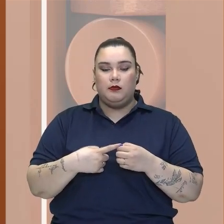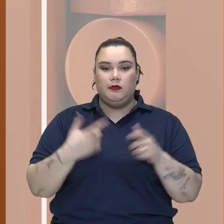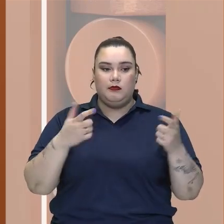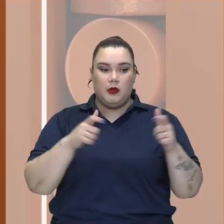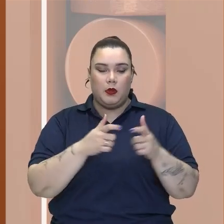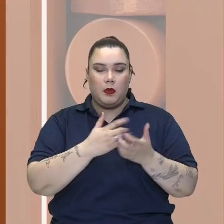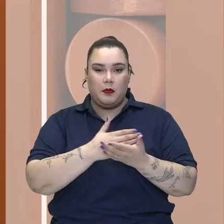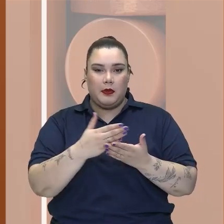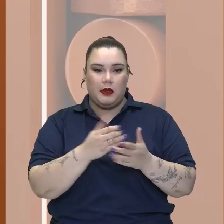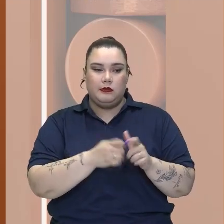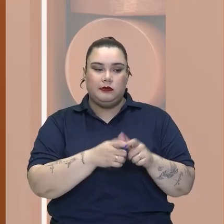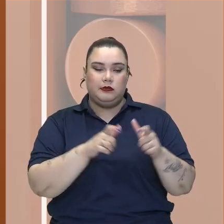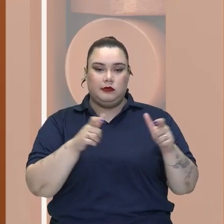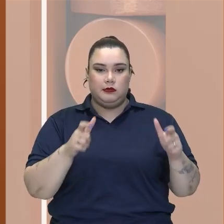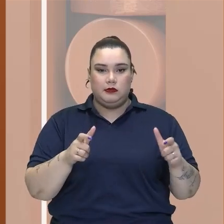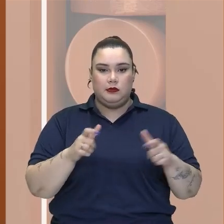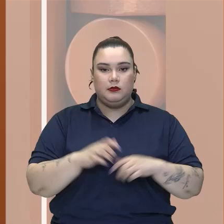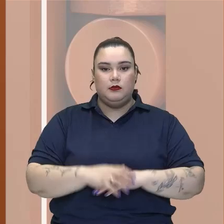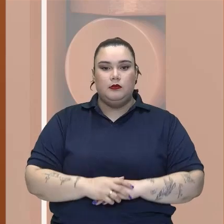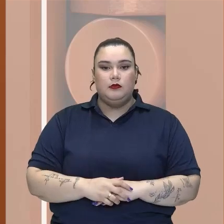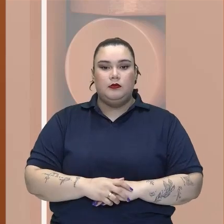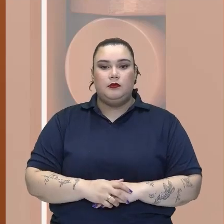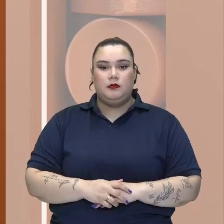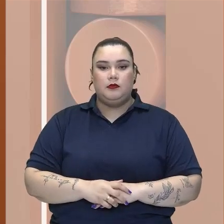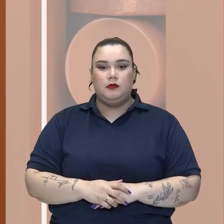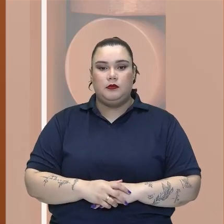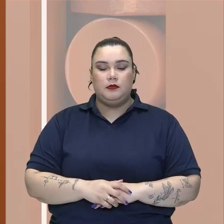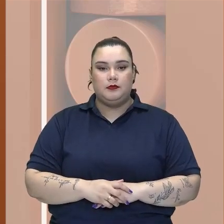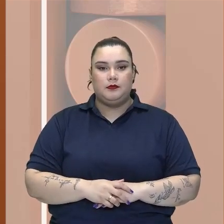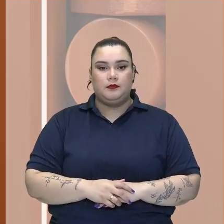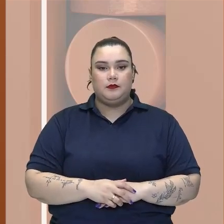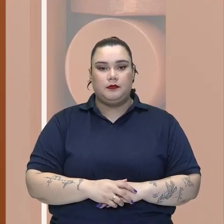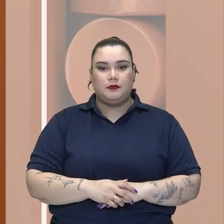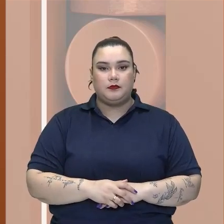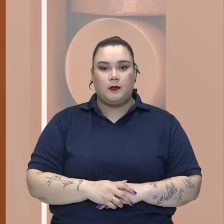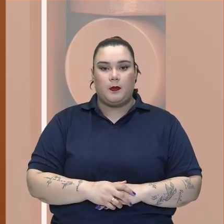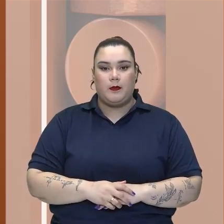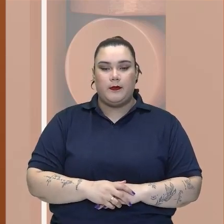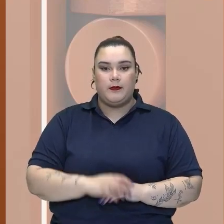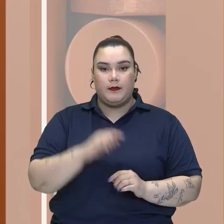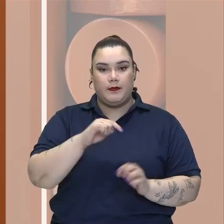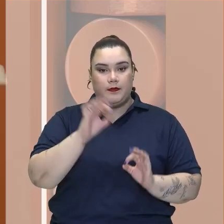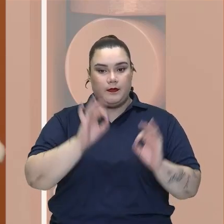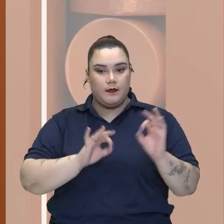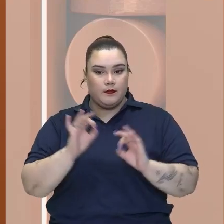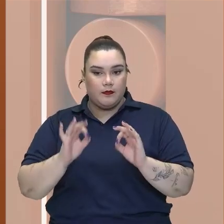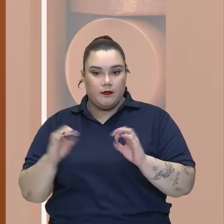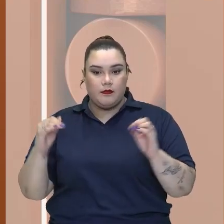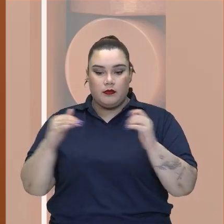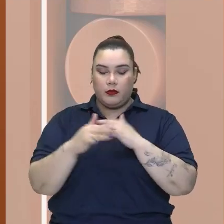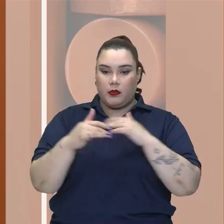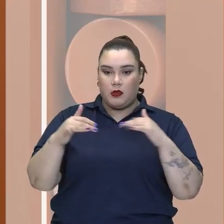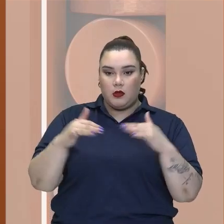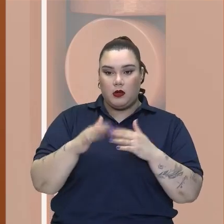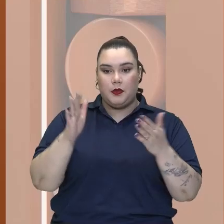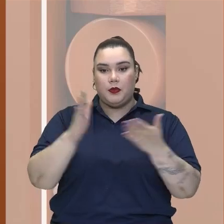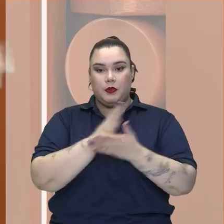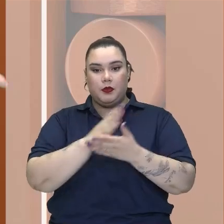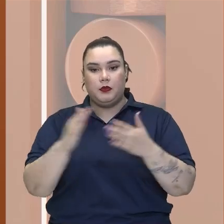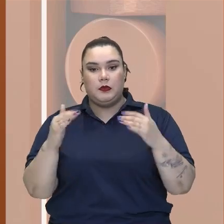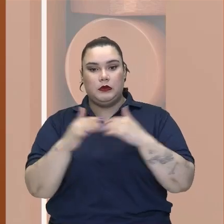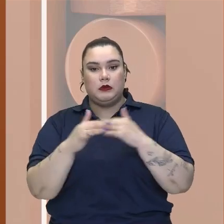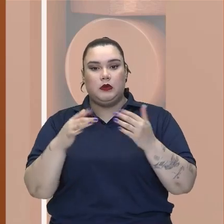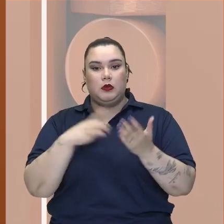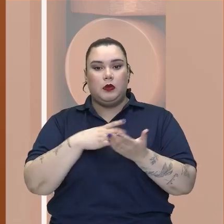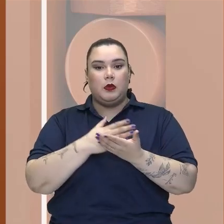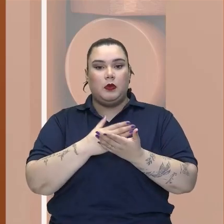menores. Então, nesse processo de metropolização, algumas cidades elas